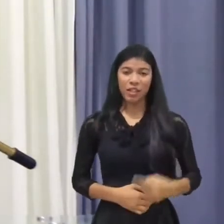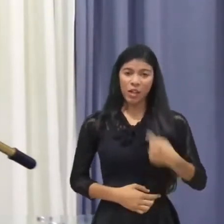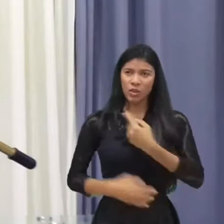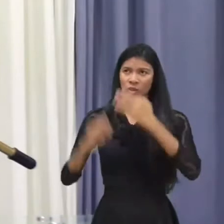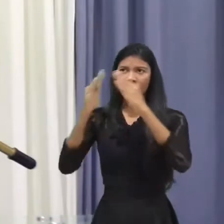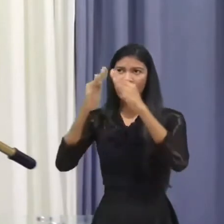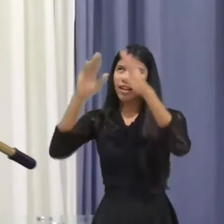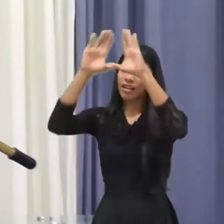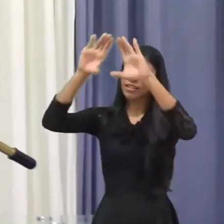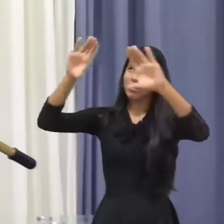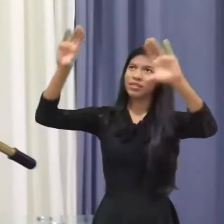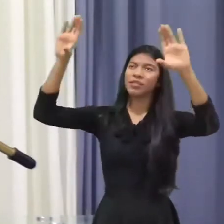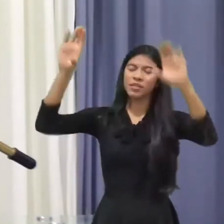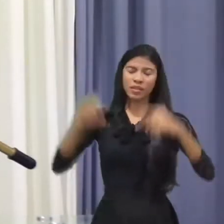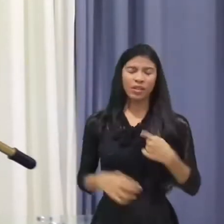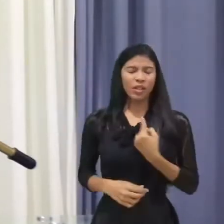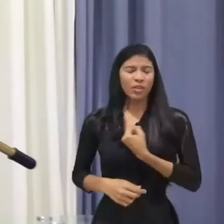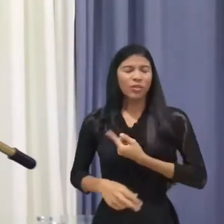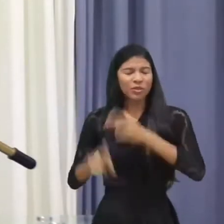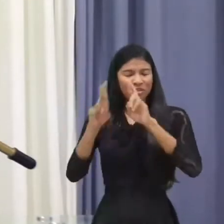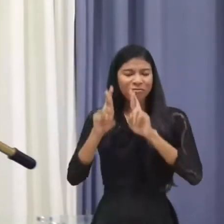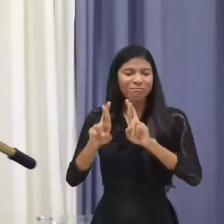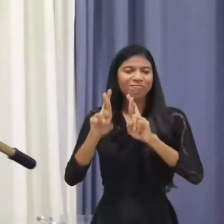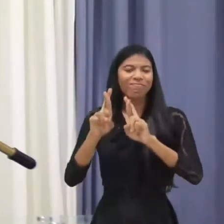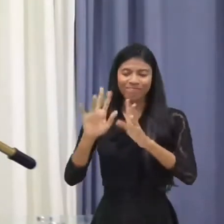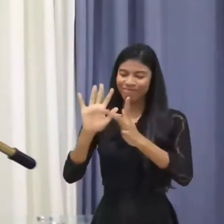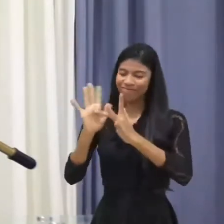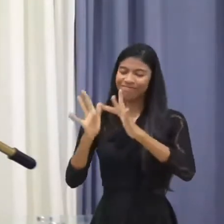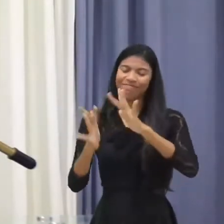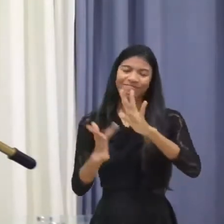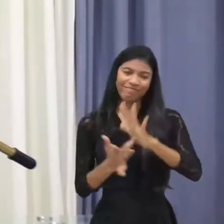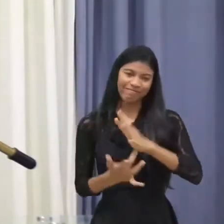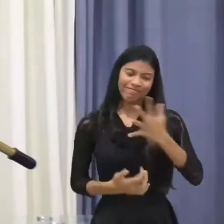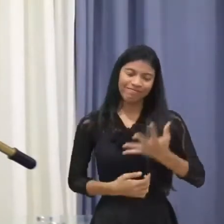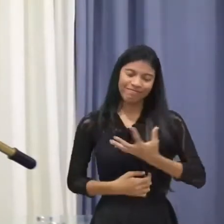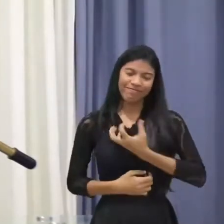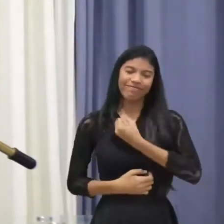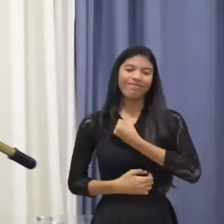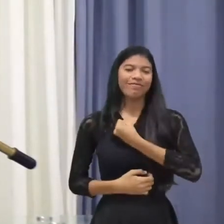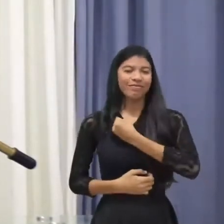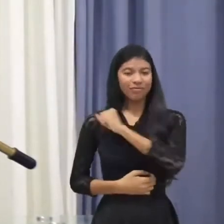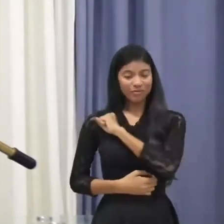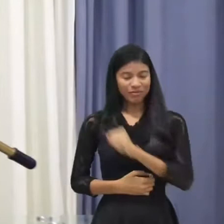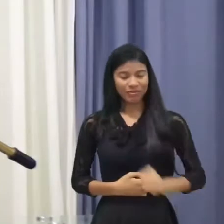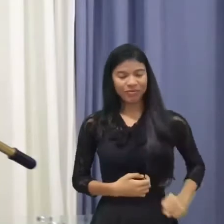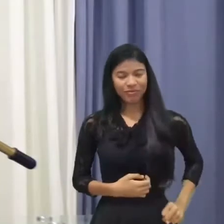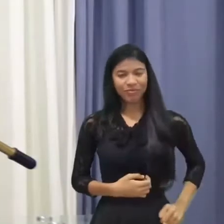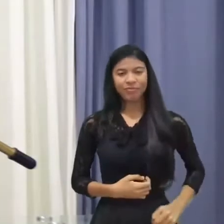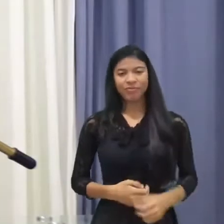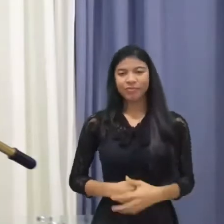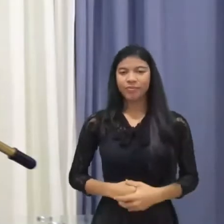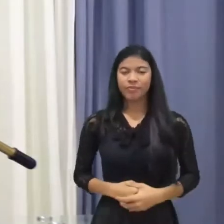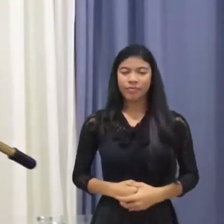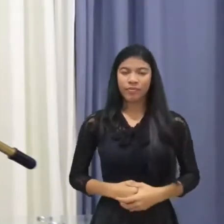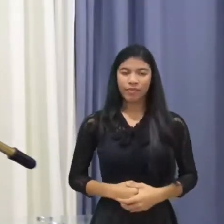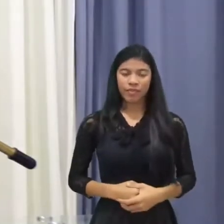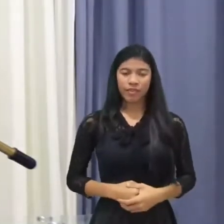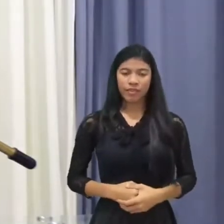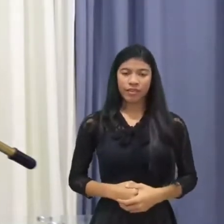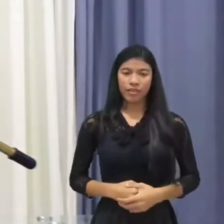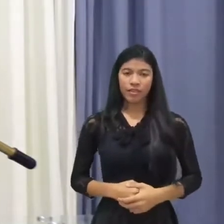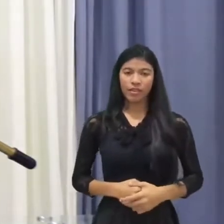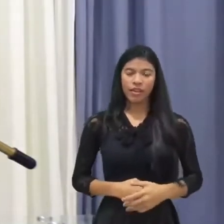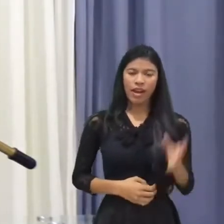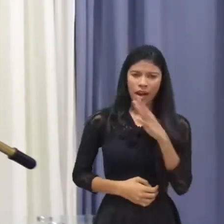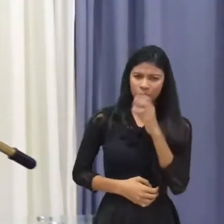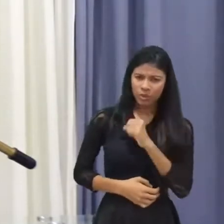onde também aguardamos o Salvador, o Senhor Jesus Cristo. Só para adiantar